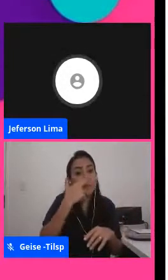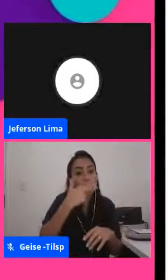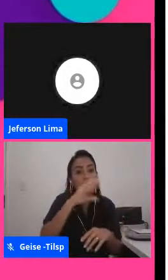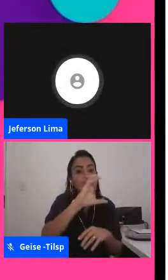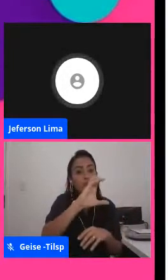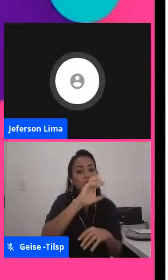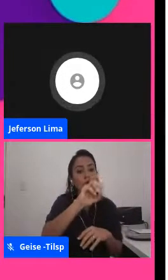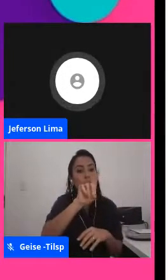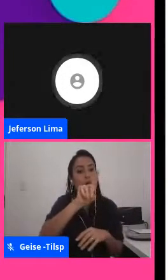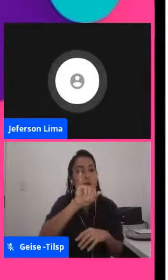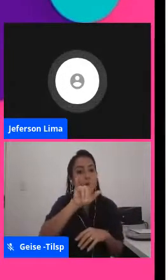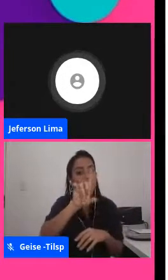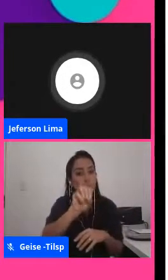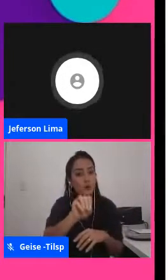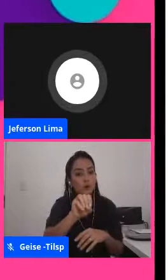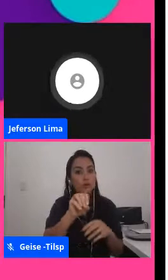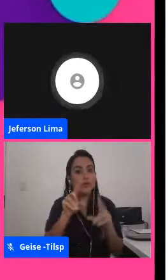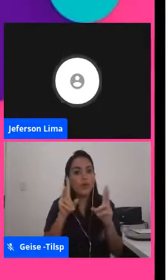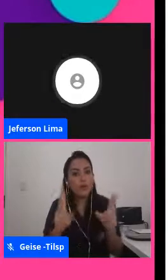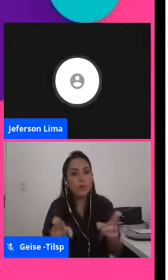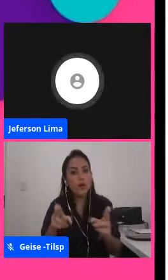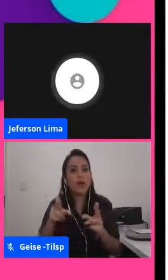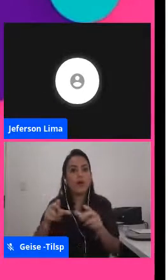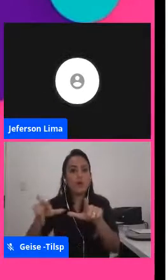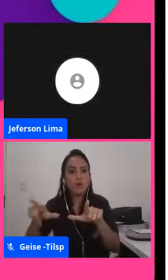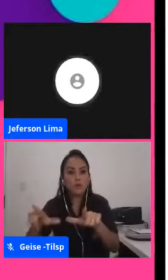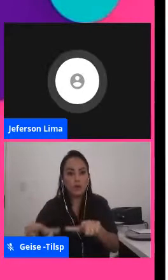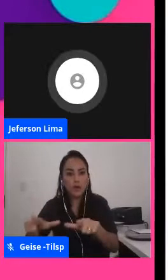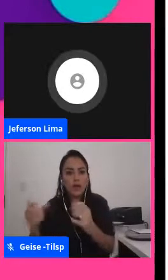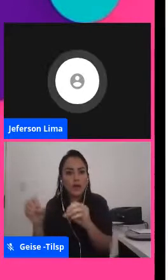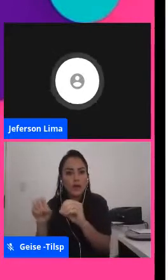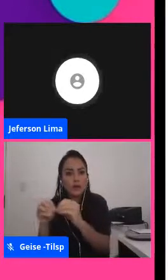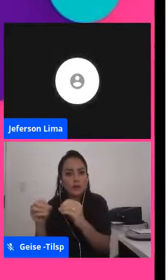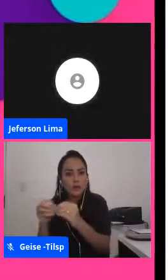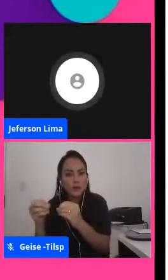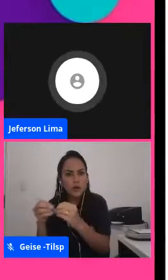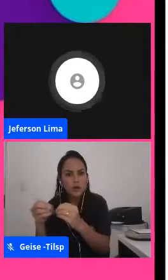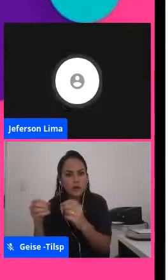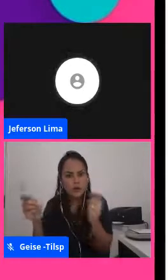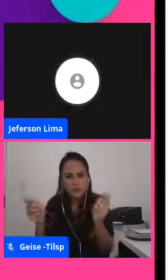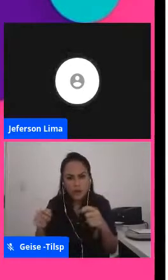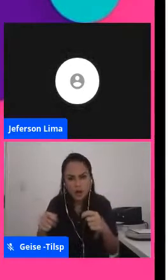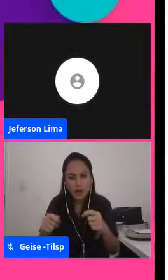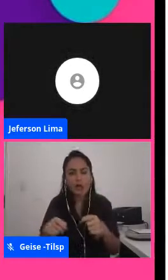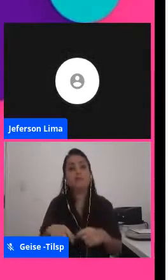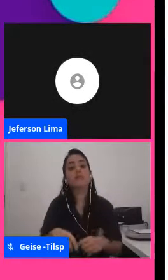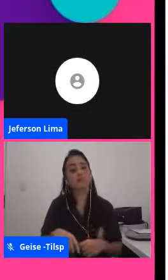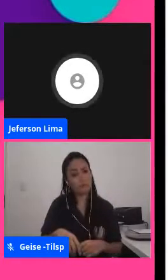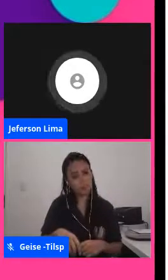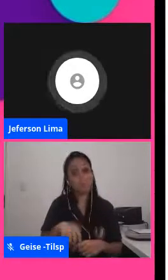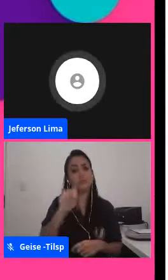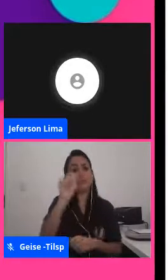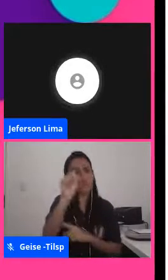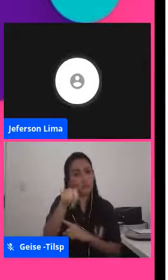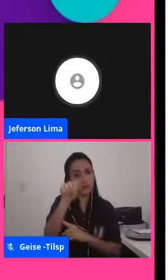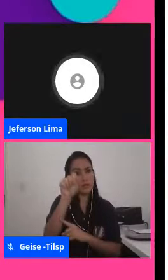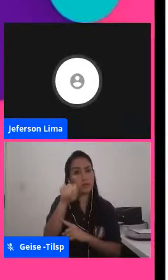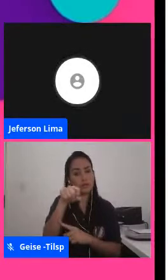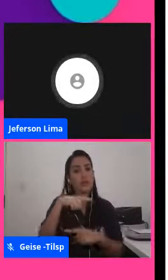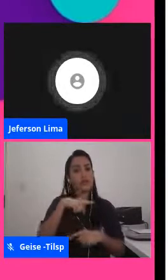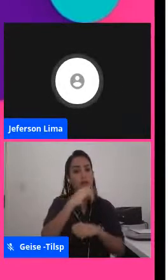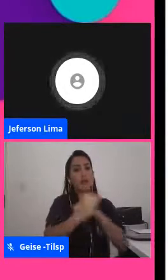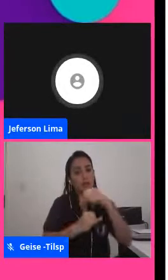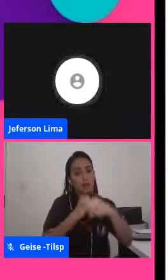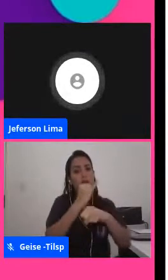Sim, existem várias comunidades aí pela internet, né, que elas fazem esse tipo de coisa. Existem